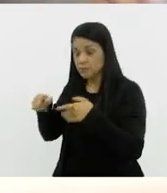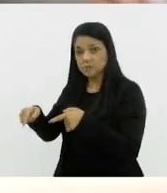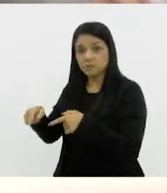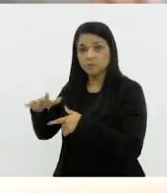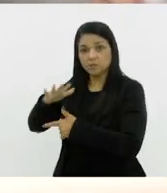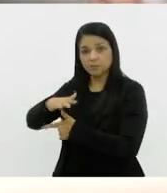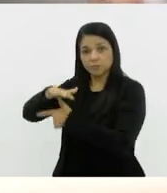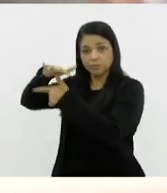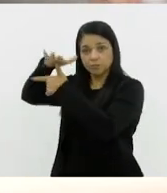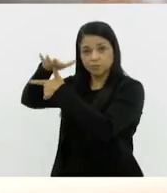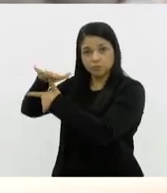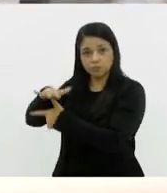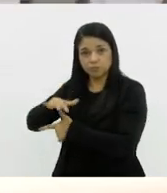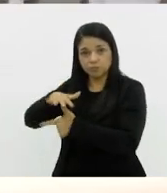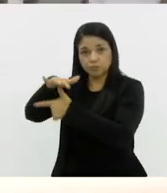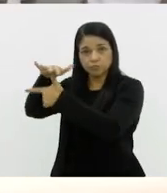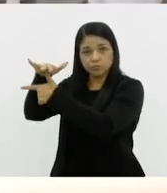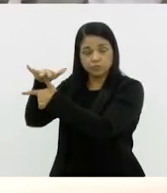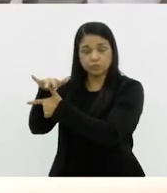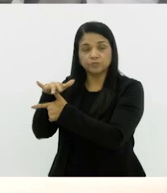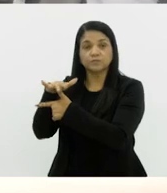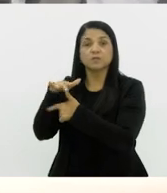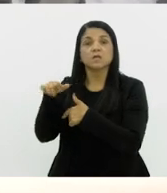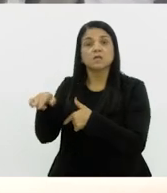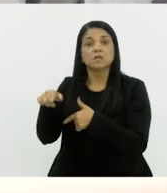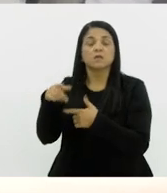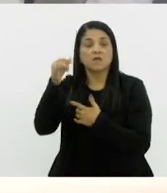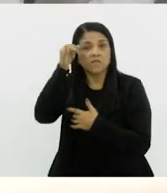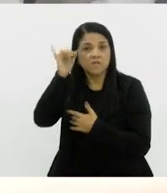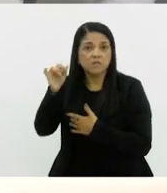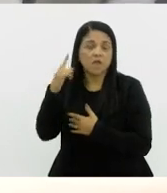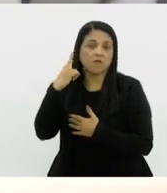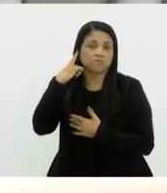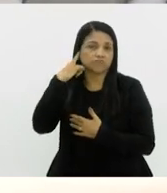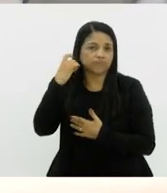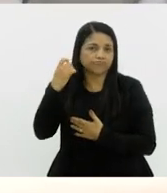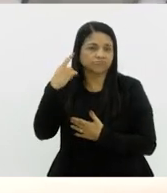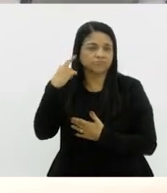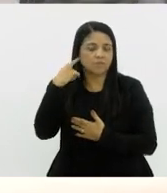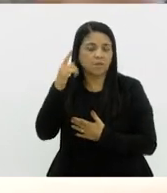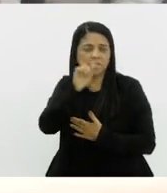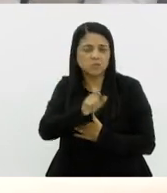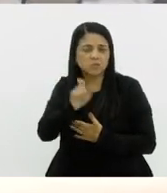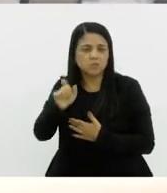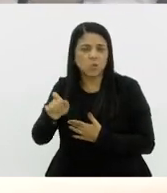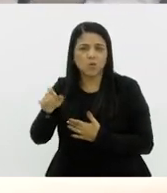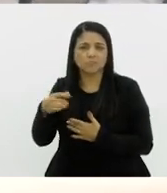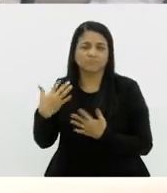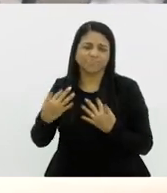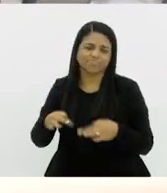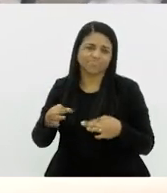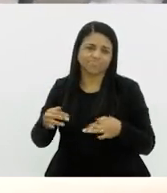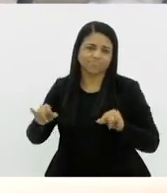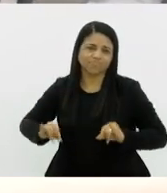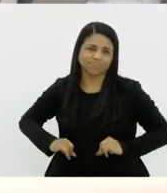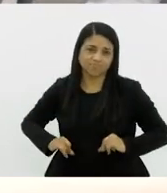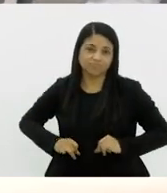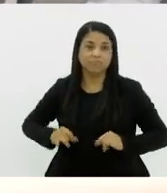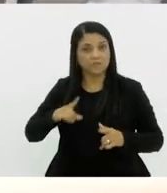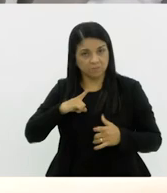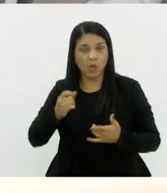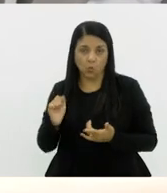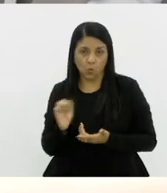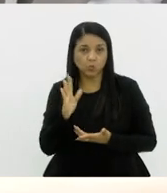a cidade para impedir que os tímpanos das pessoas sejam massacrados diariamente? Tem um custo? Tem um custo,